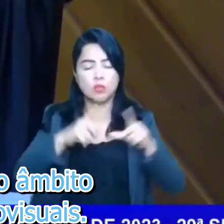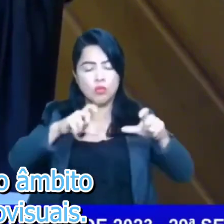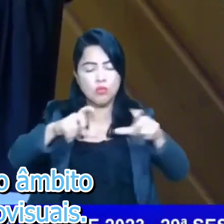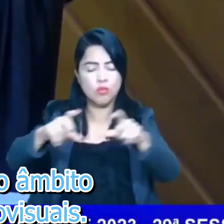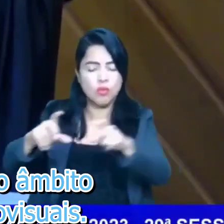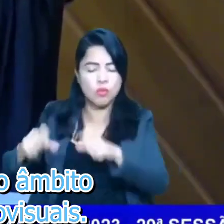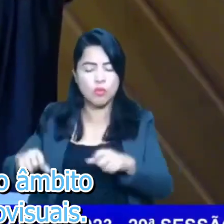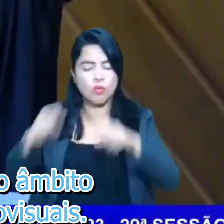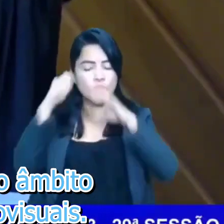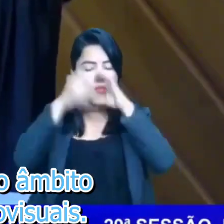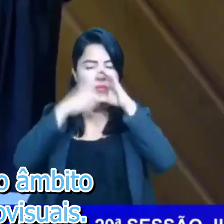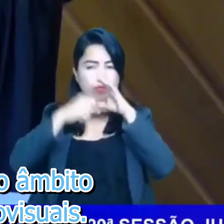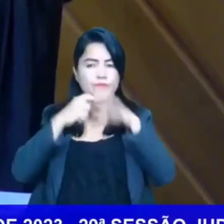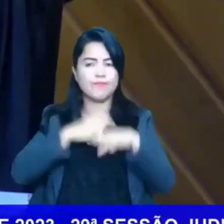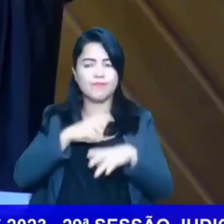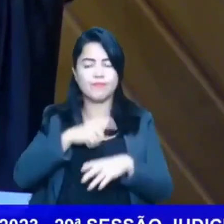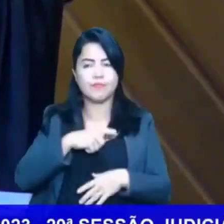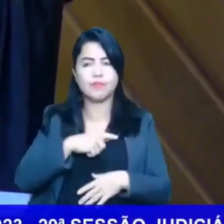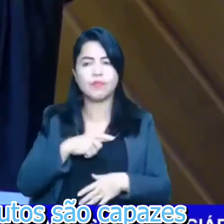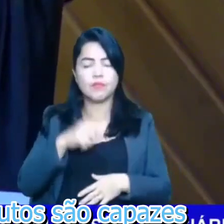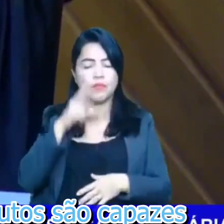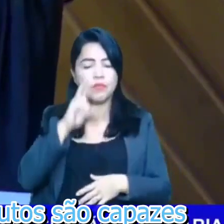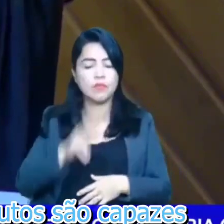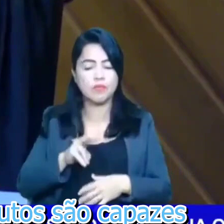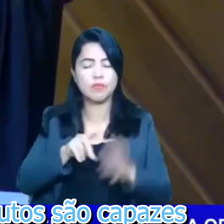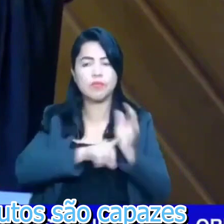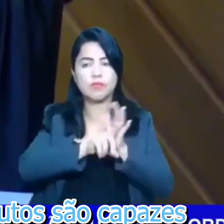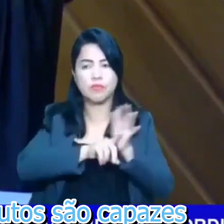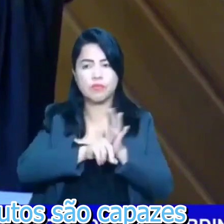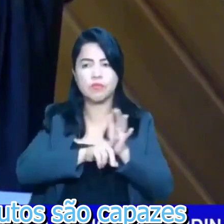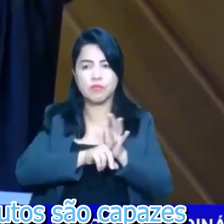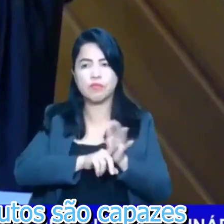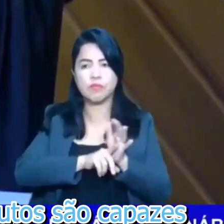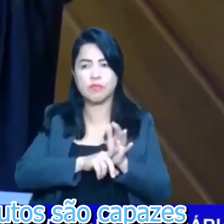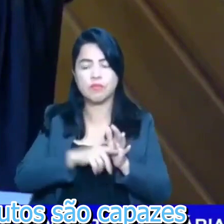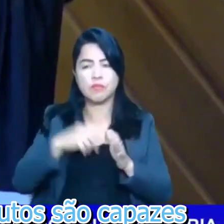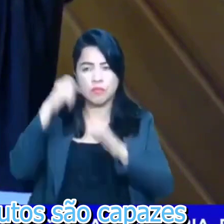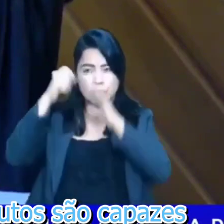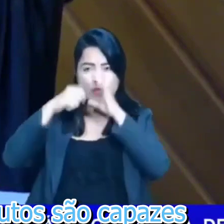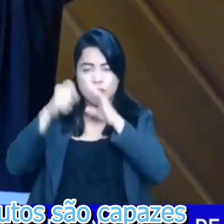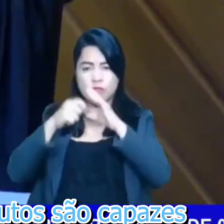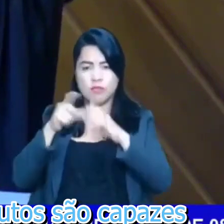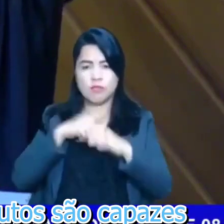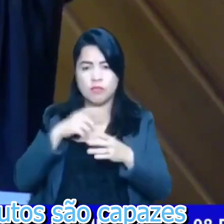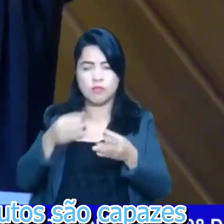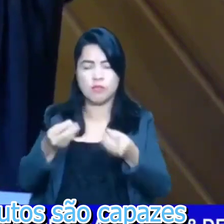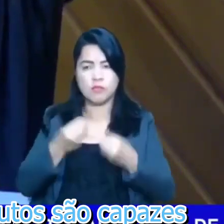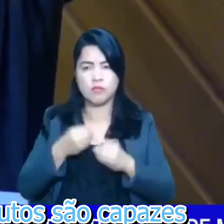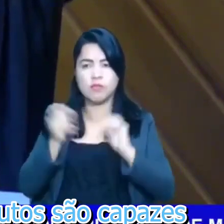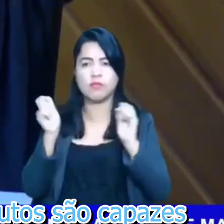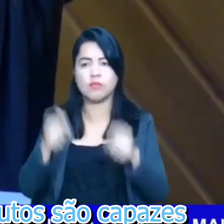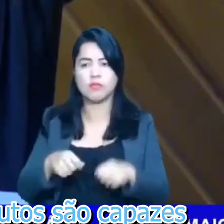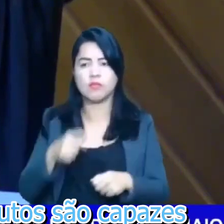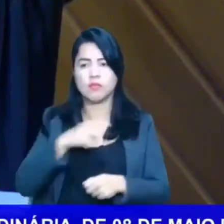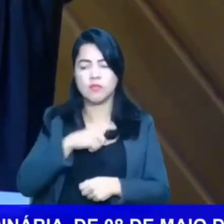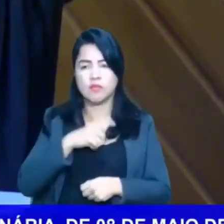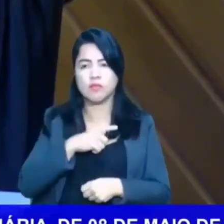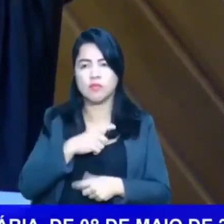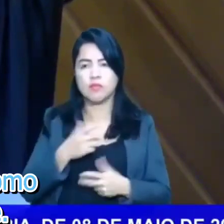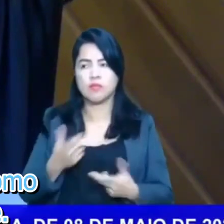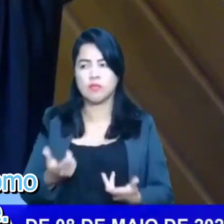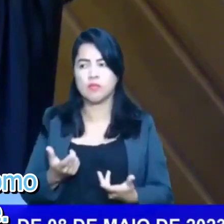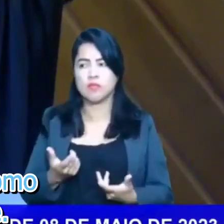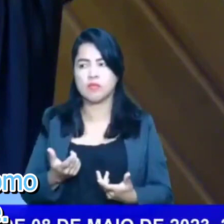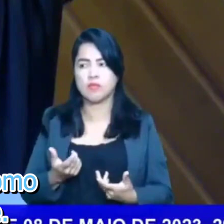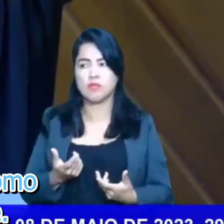fotográficos e audiovisuais. Os verificar, portanto, se os elementos de mídias trazidos aos autos são capazes de corroborar